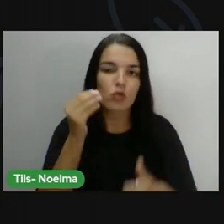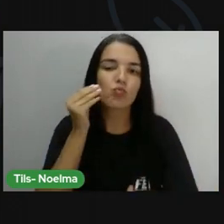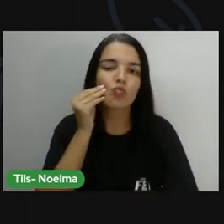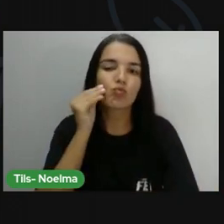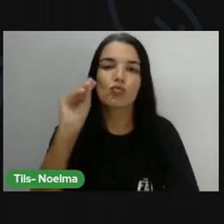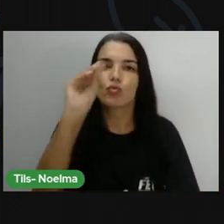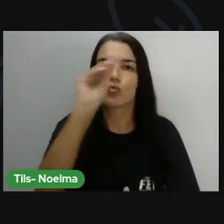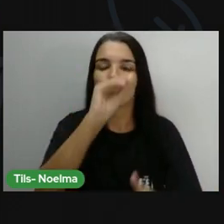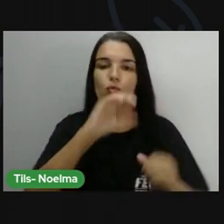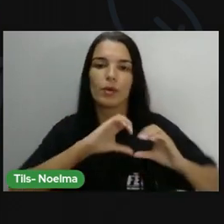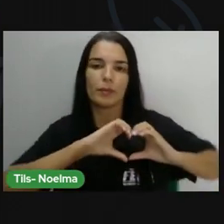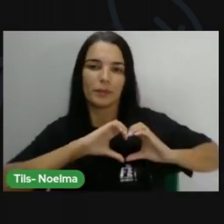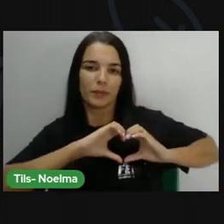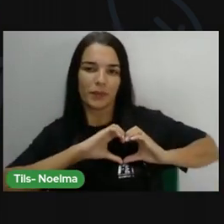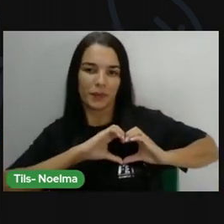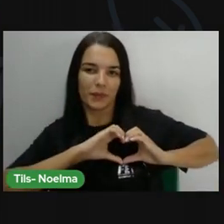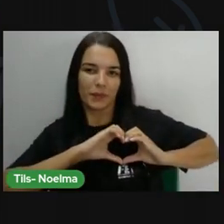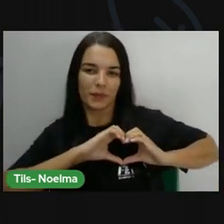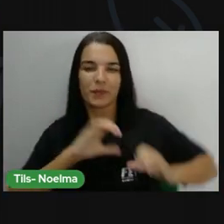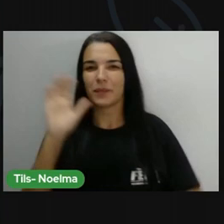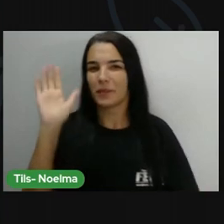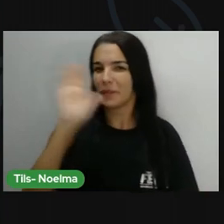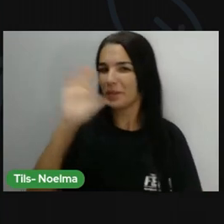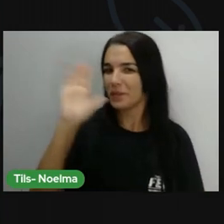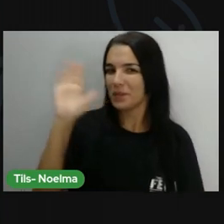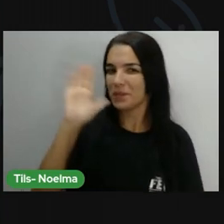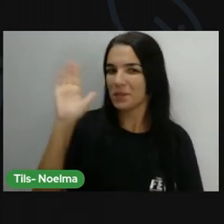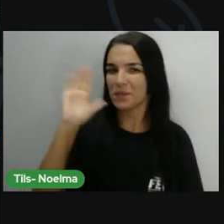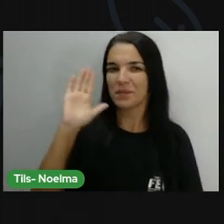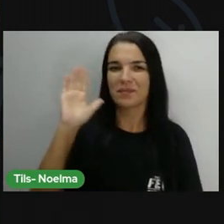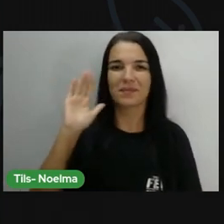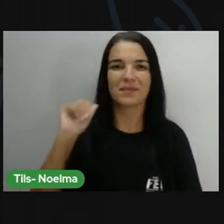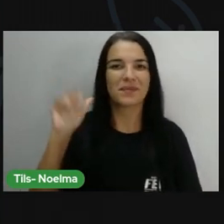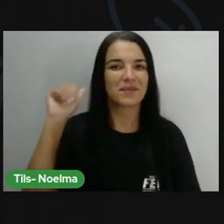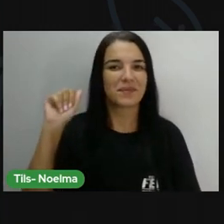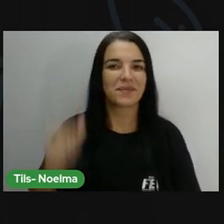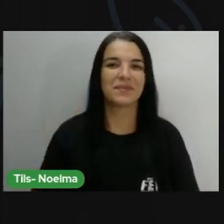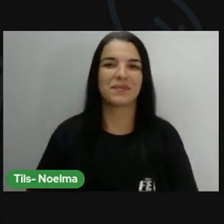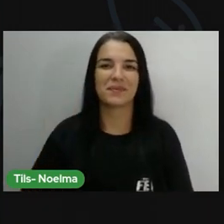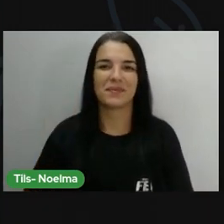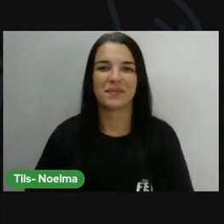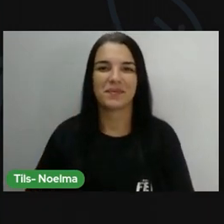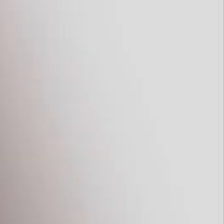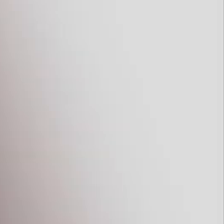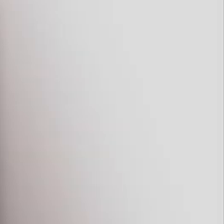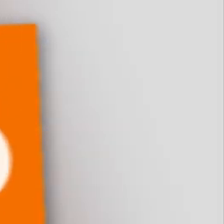beijinho no coração de cada um de vocês e até a próxima aula. Tchau, tchau!